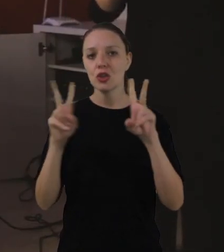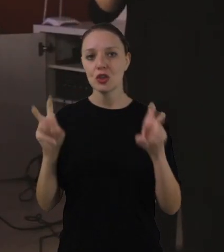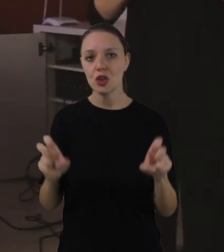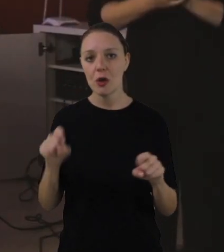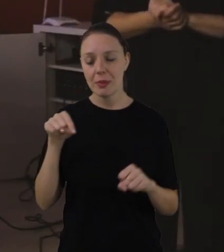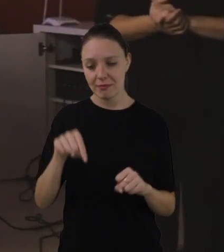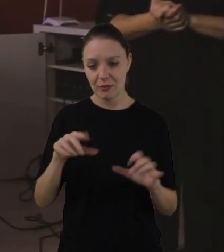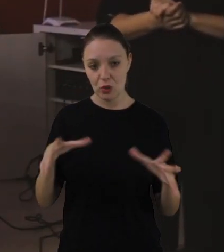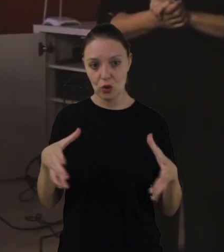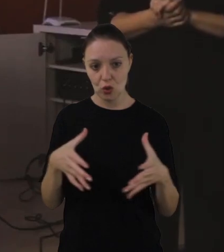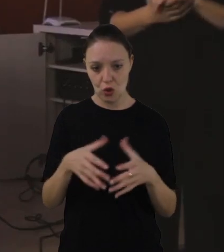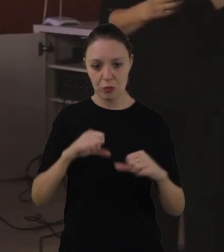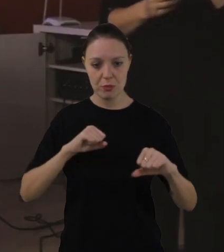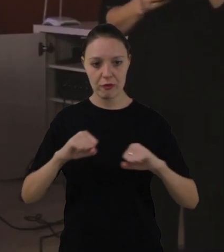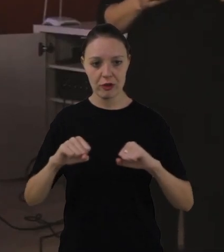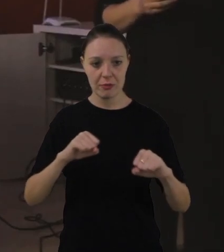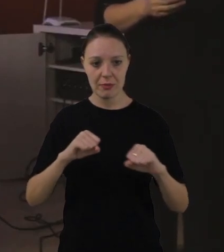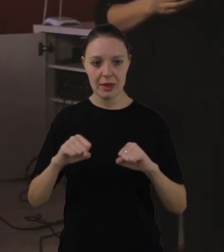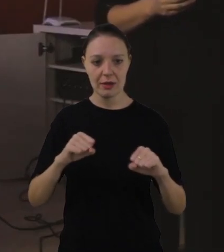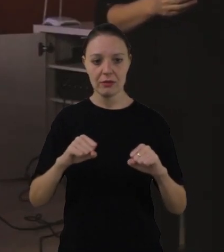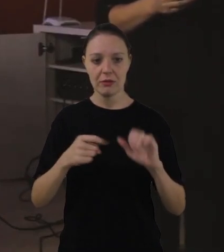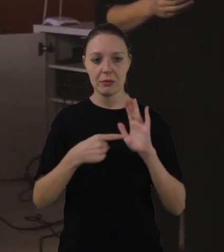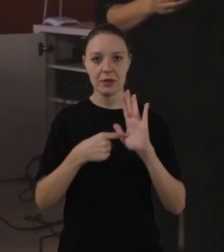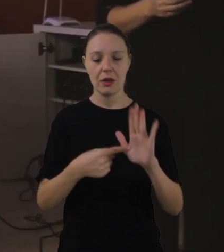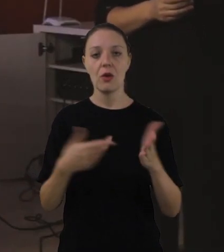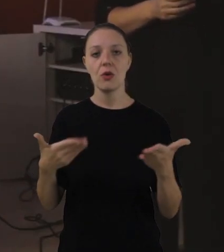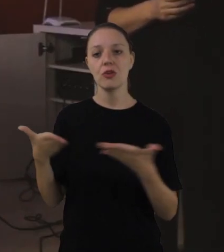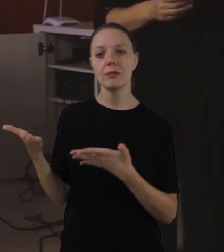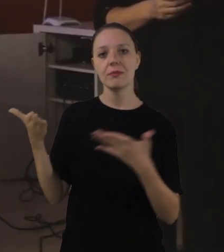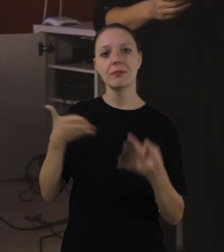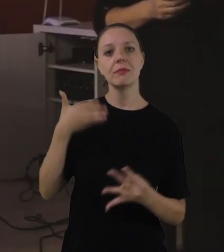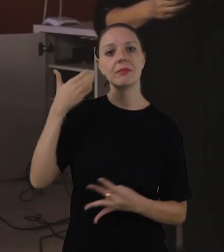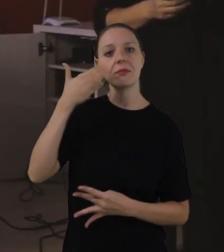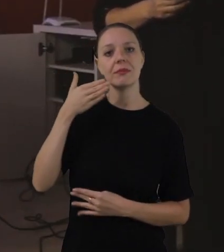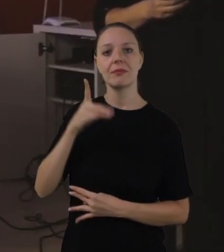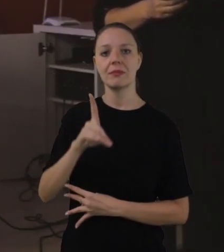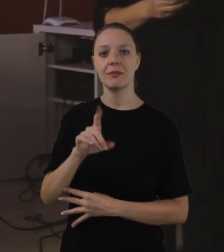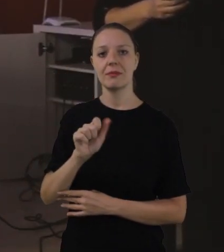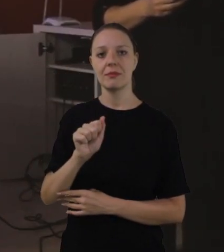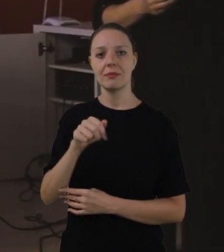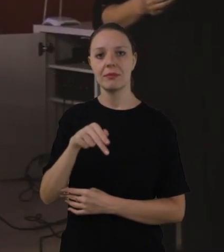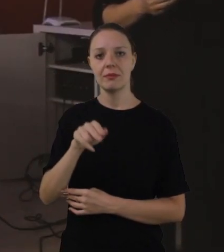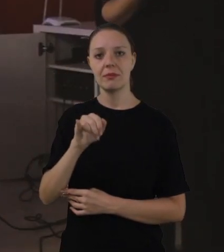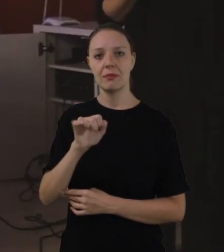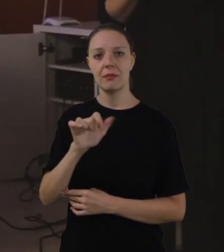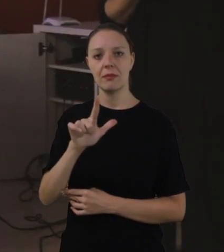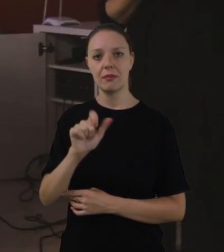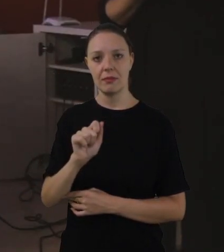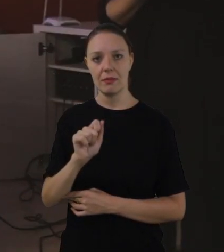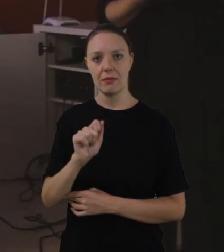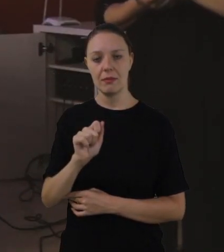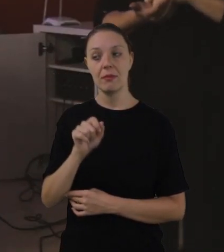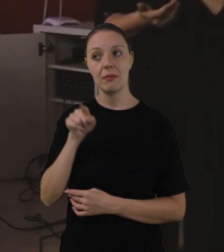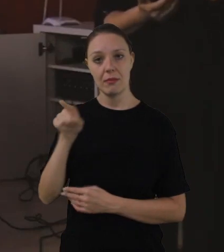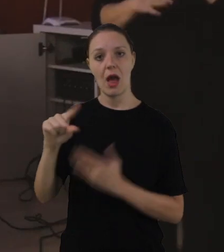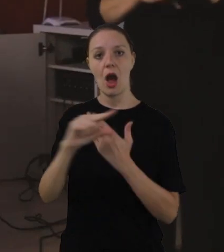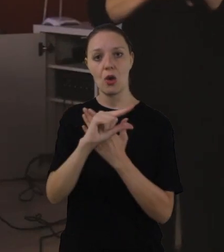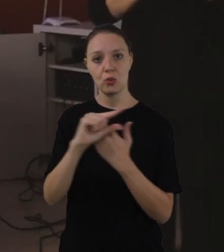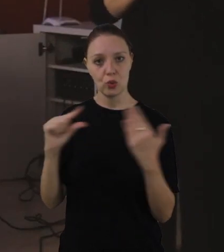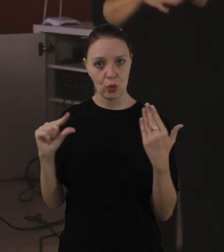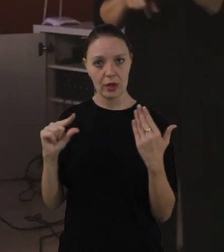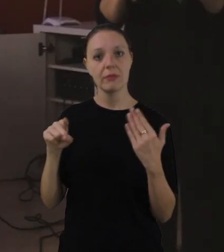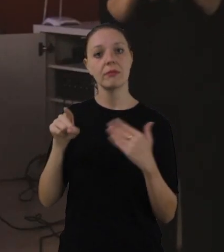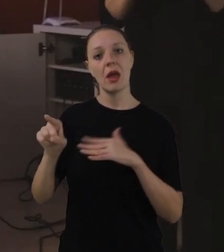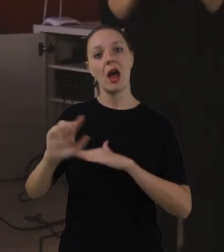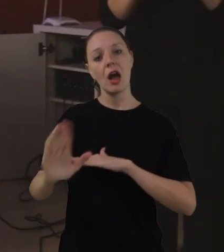Então, quem vai conduzir a palestra é a Daniela Brusco, que é a escritora, né? Ela que nos ajuda